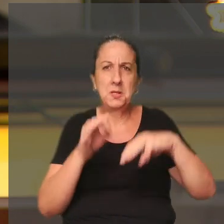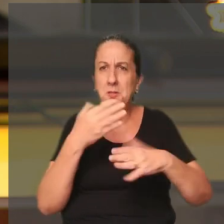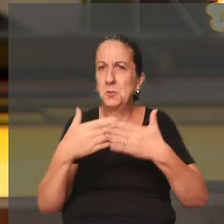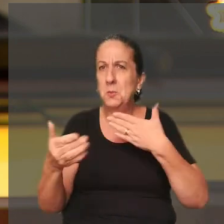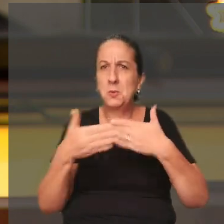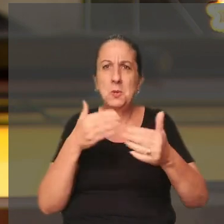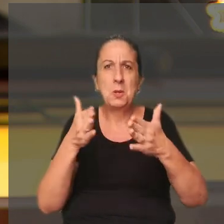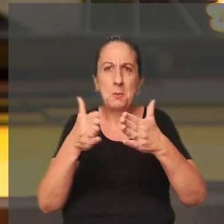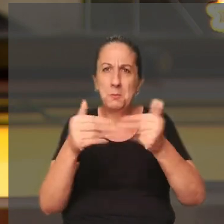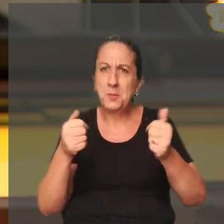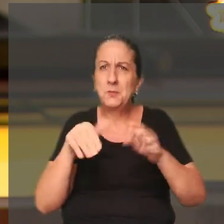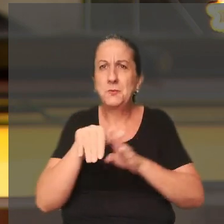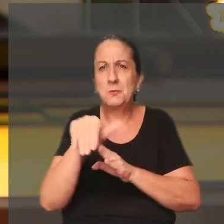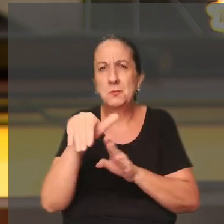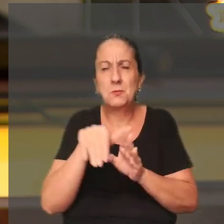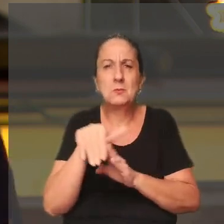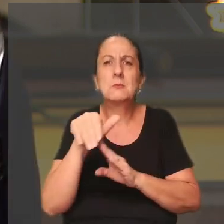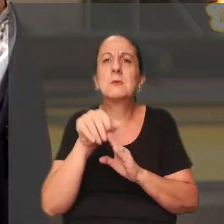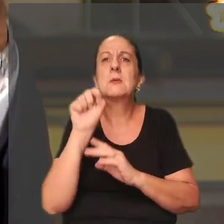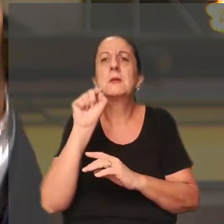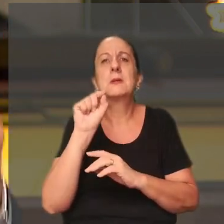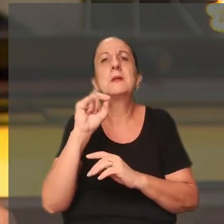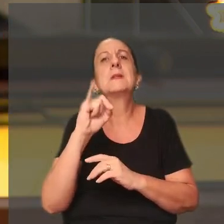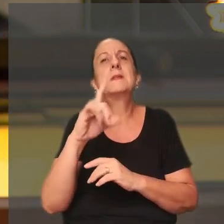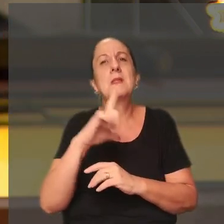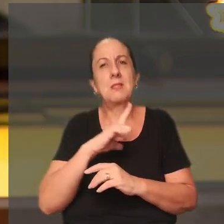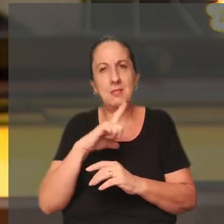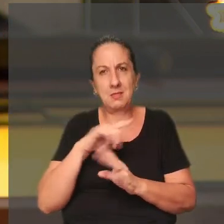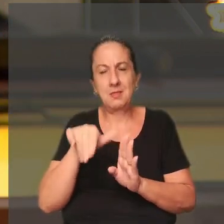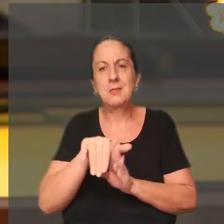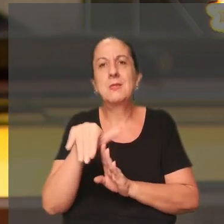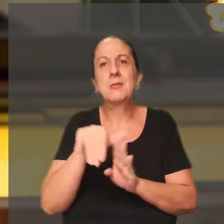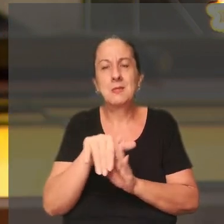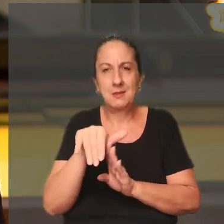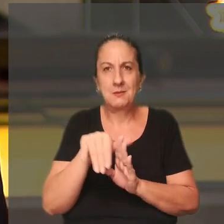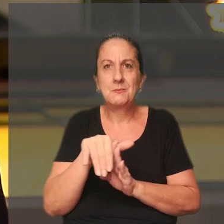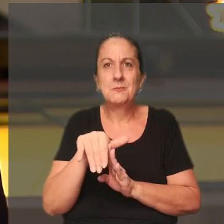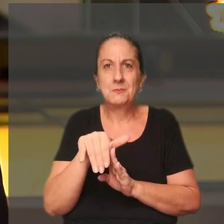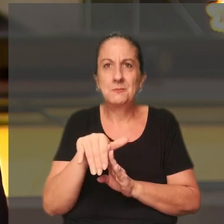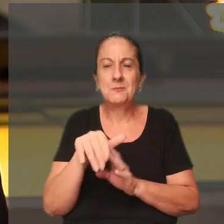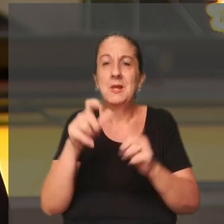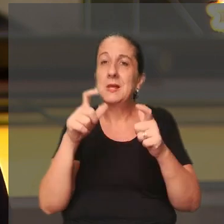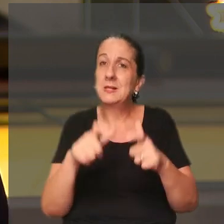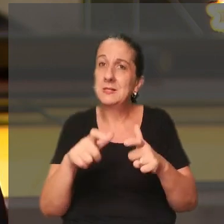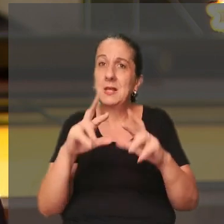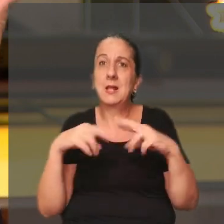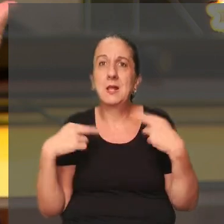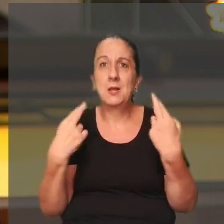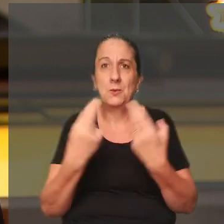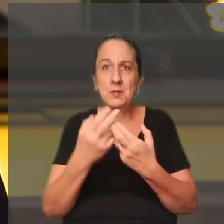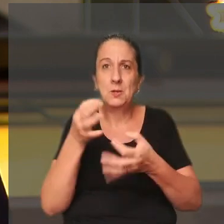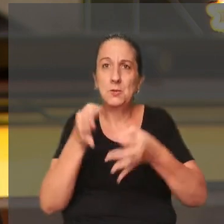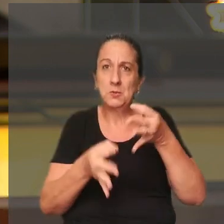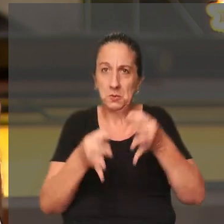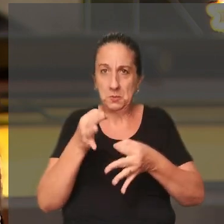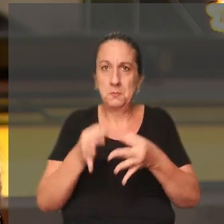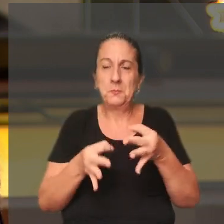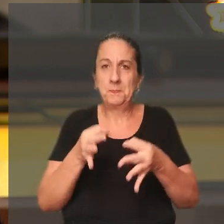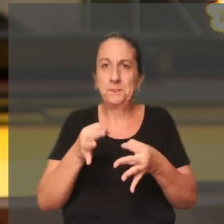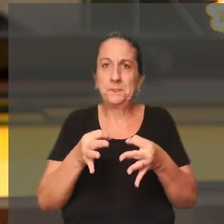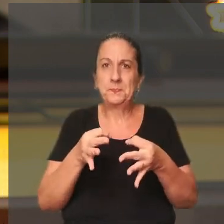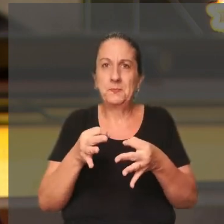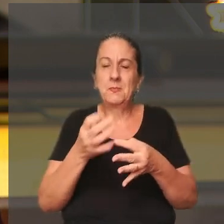ministro e pedir um aconselhamento, que se tem o aconselhamento. Na sala de sessões, nos